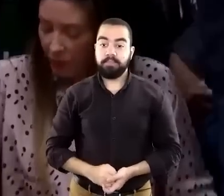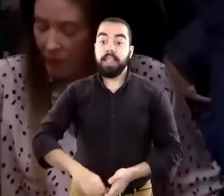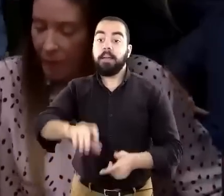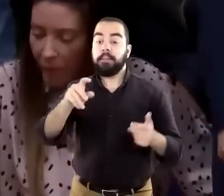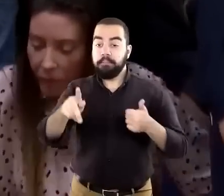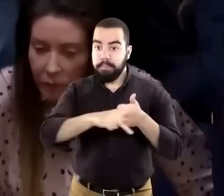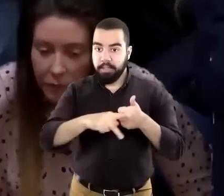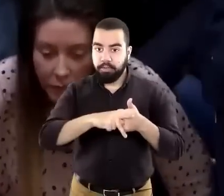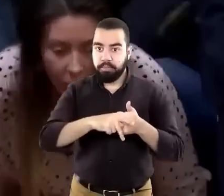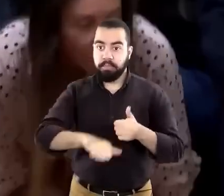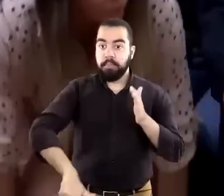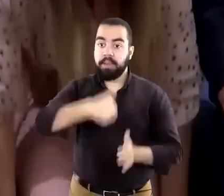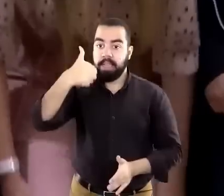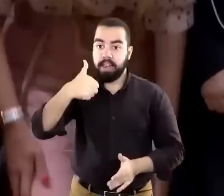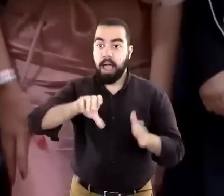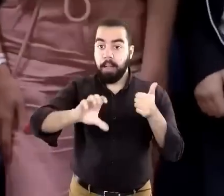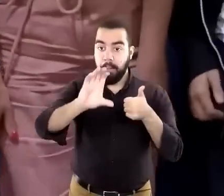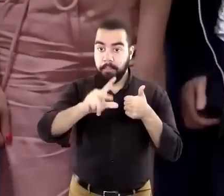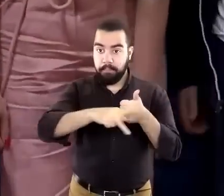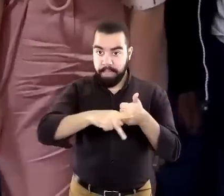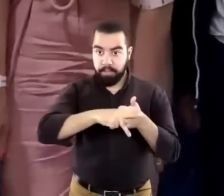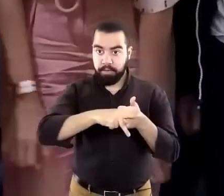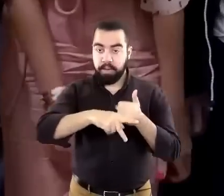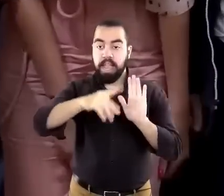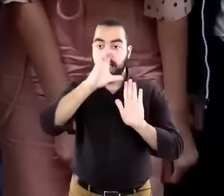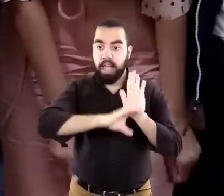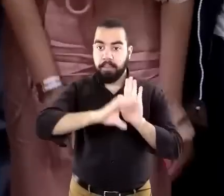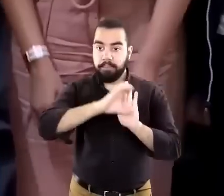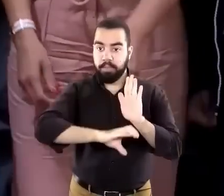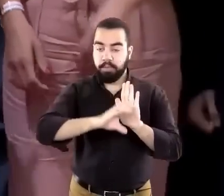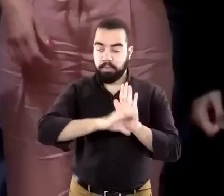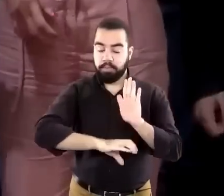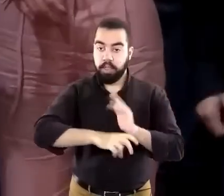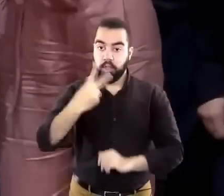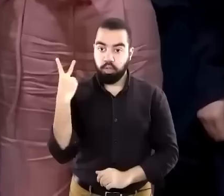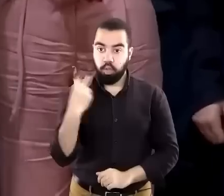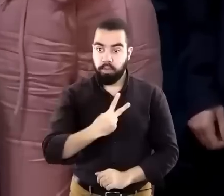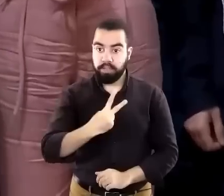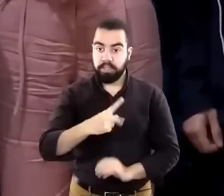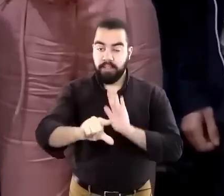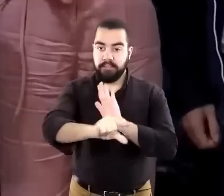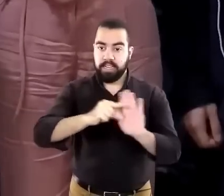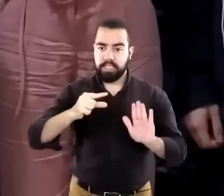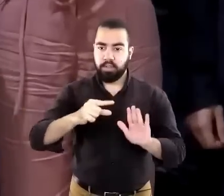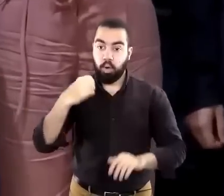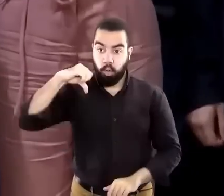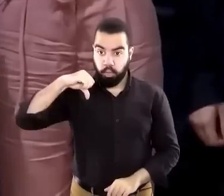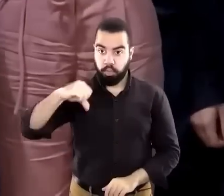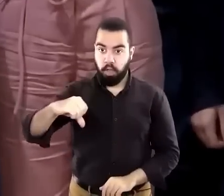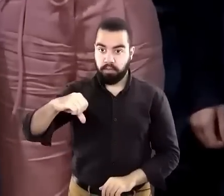2, versículo 9. Primeira carta de Pedro, capítulo 2,